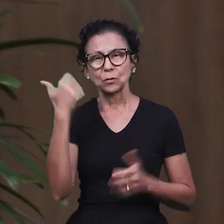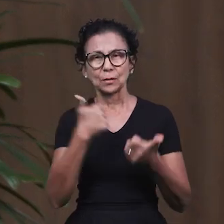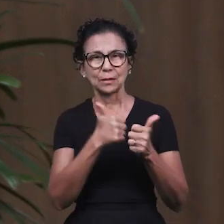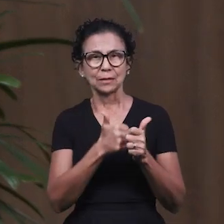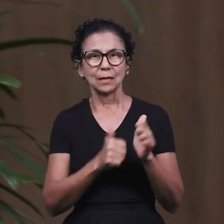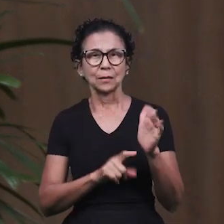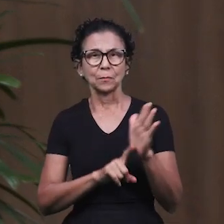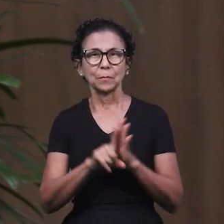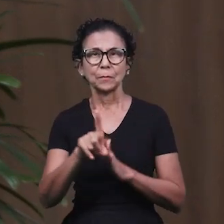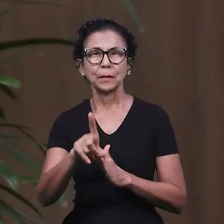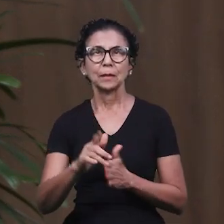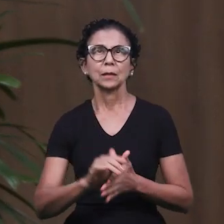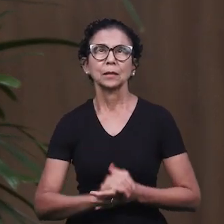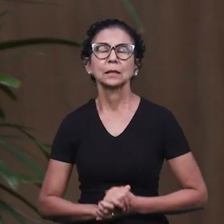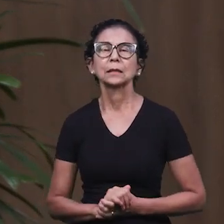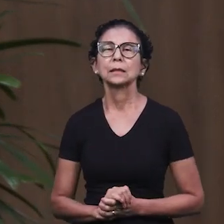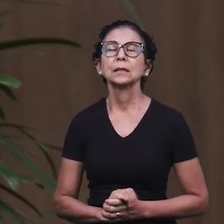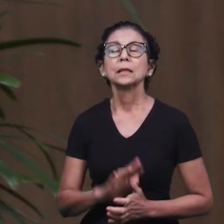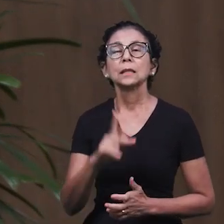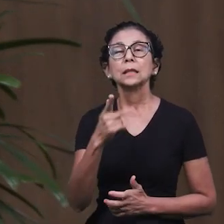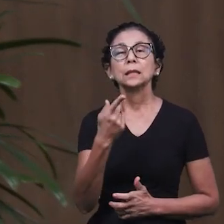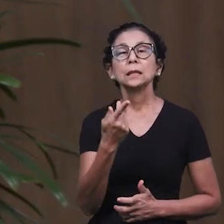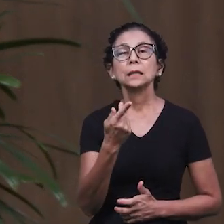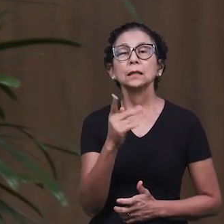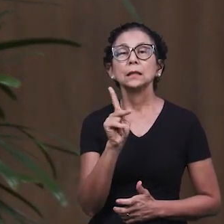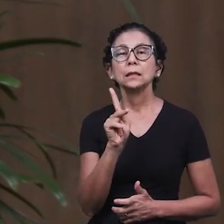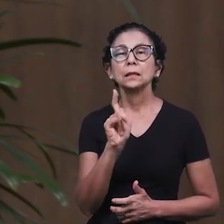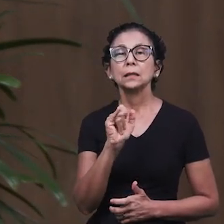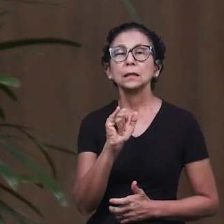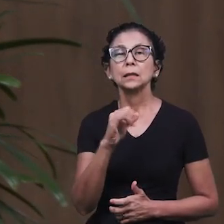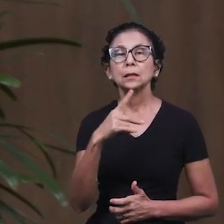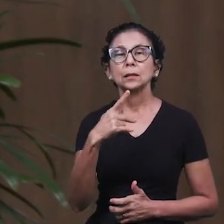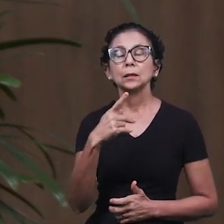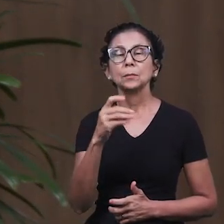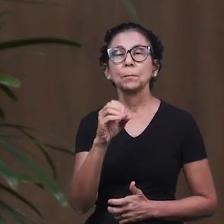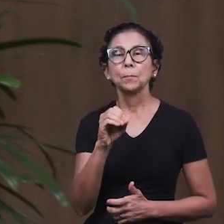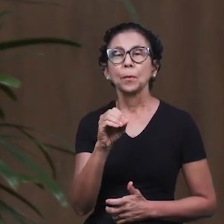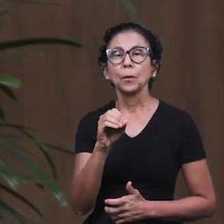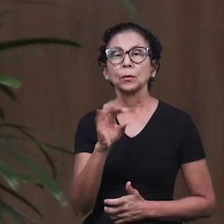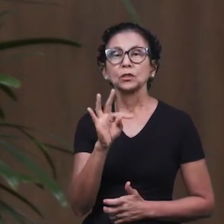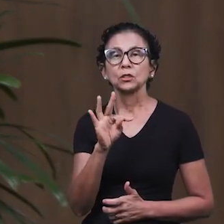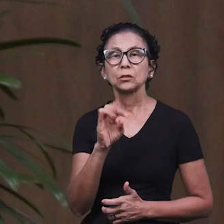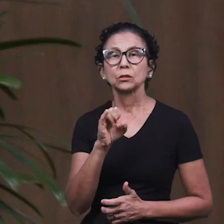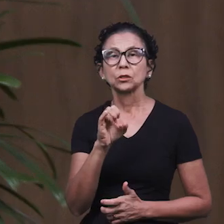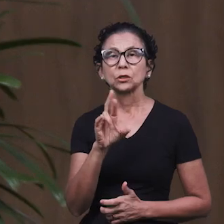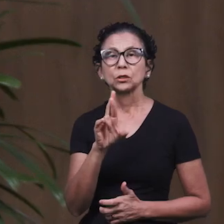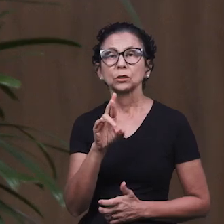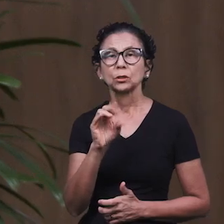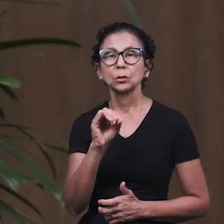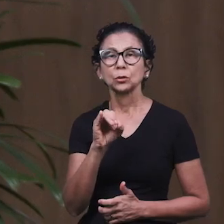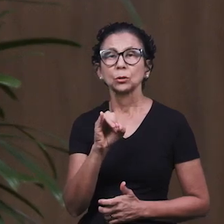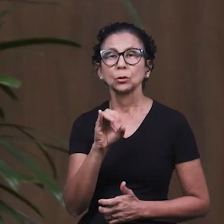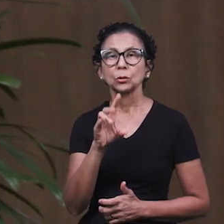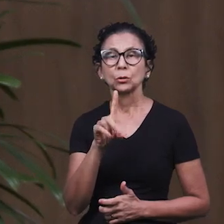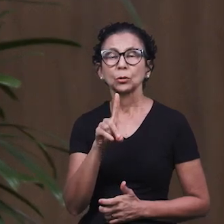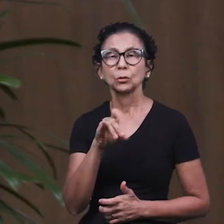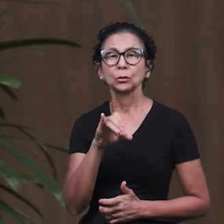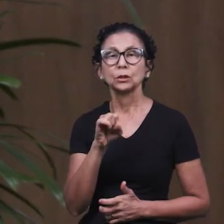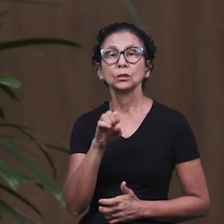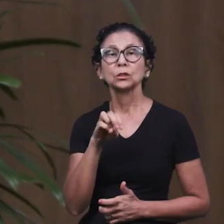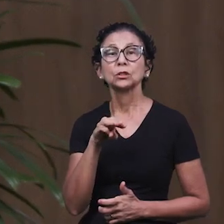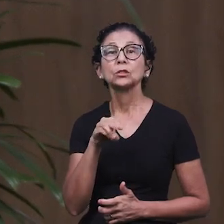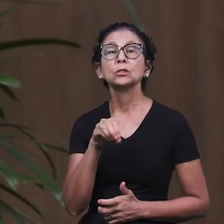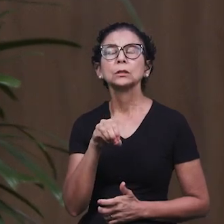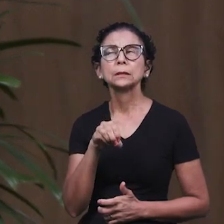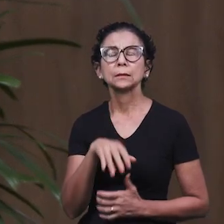tenho hipotireoidismo? Acho que foge um pouco da questão de climatério, né? Preciso repor e em que devo